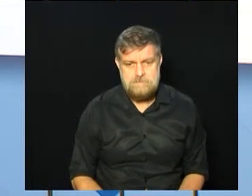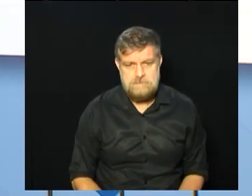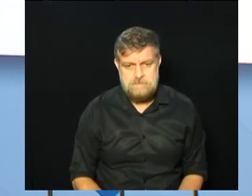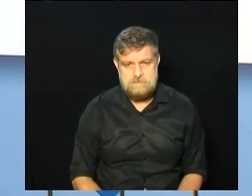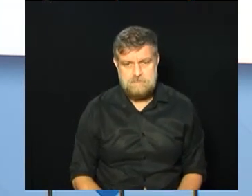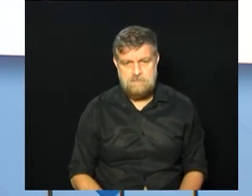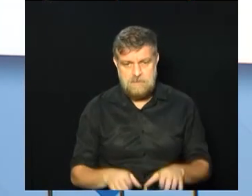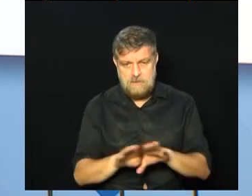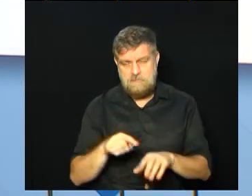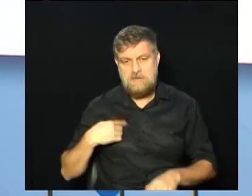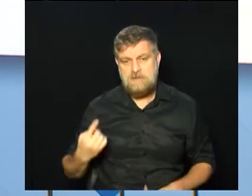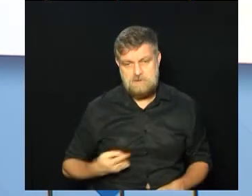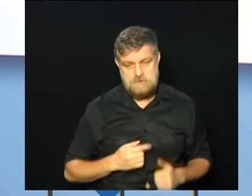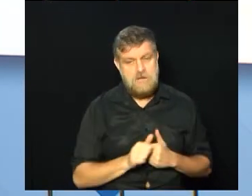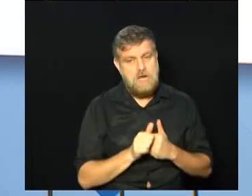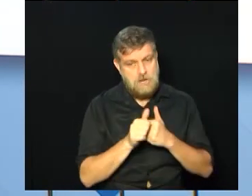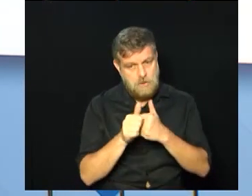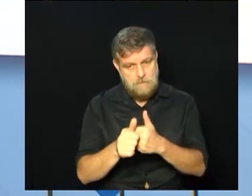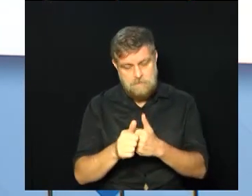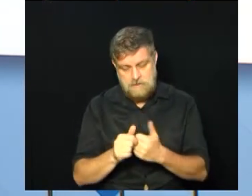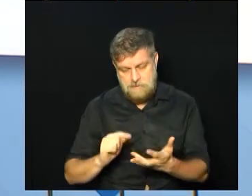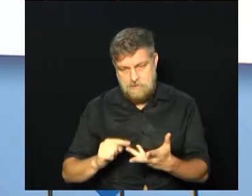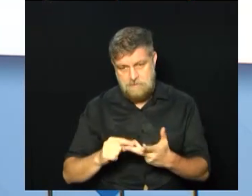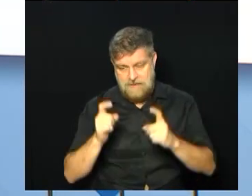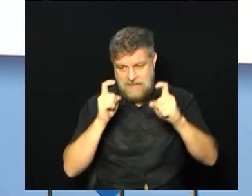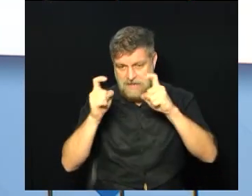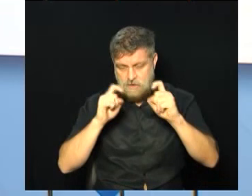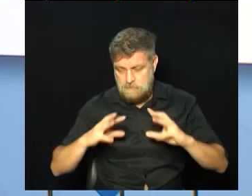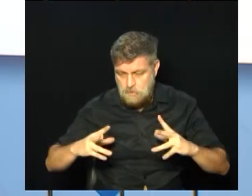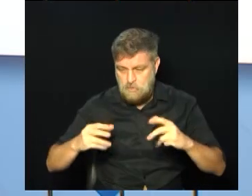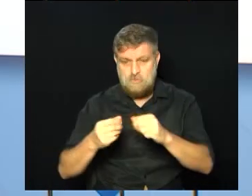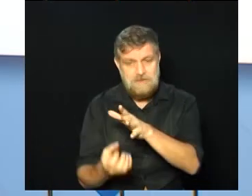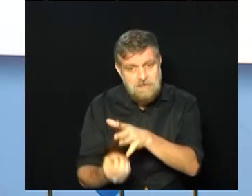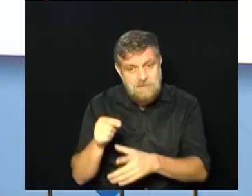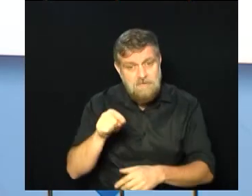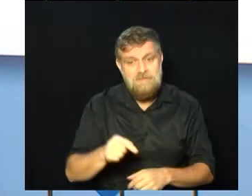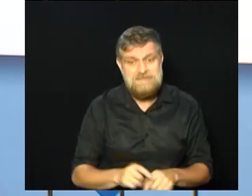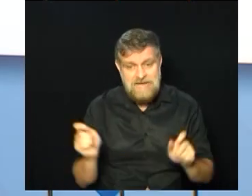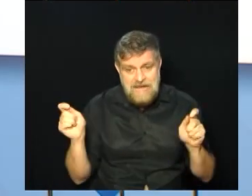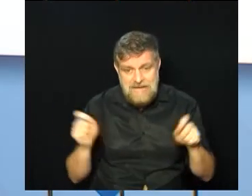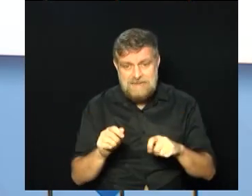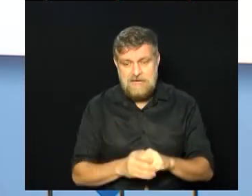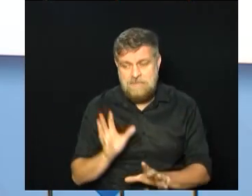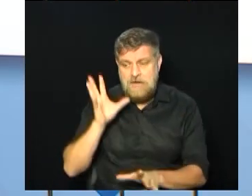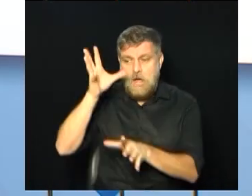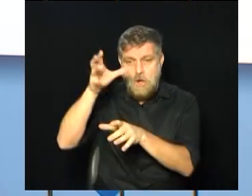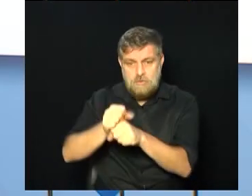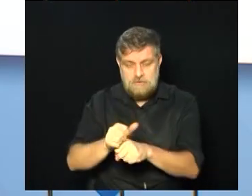E também a gente acompanha aí tudo que acontece na reunião ordinária, lembrando que você pode acessar a íntegra